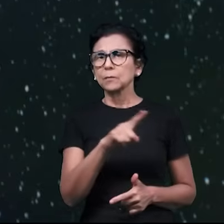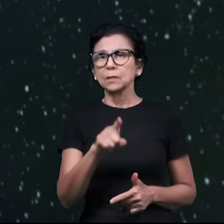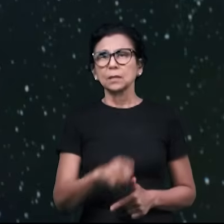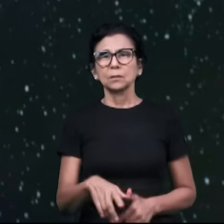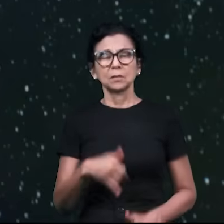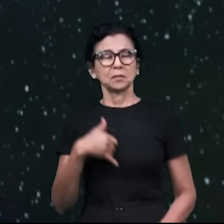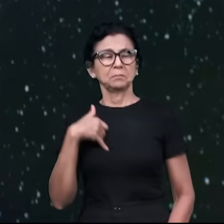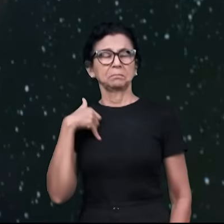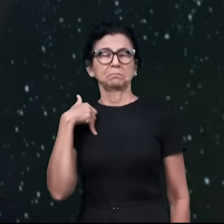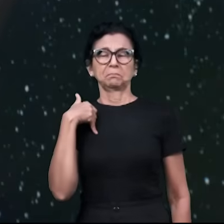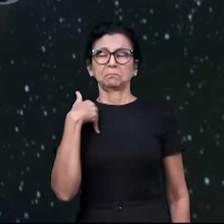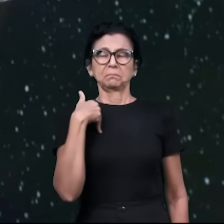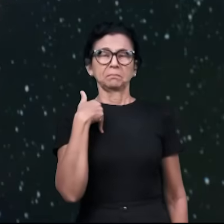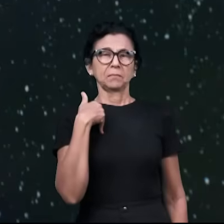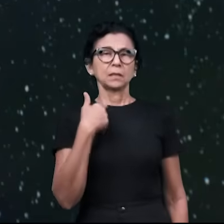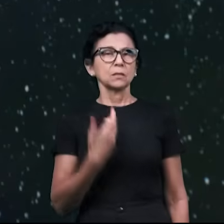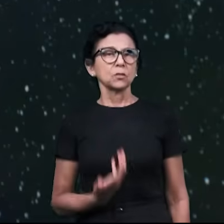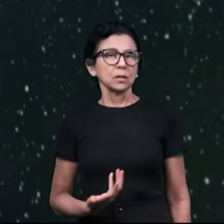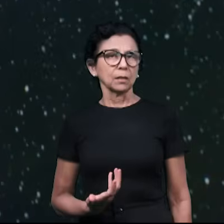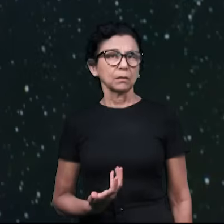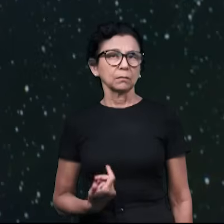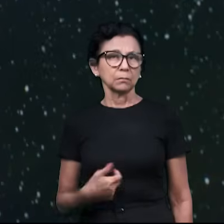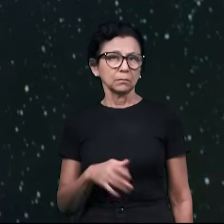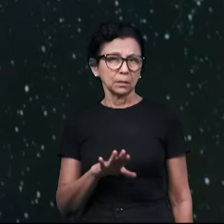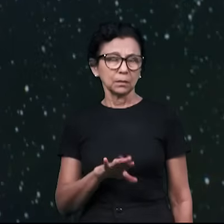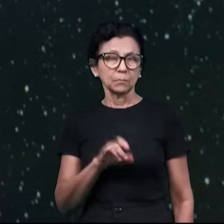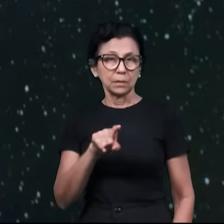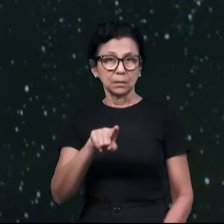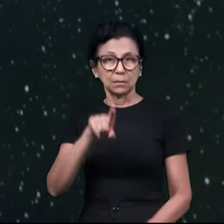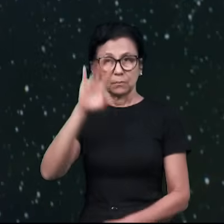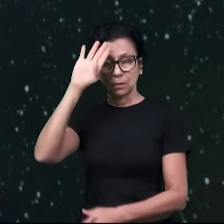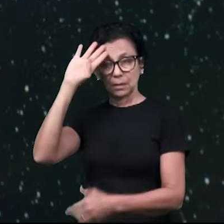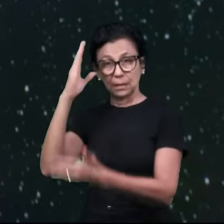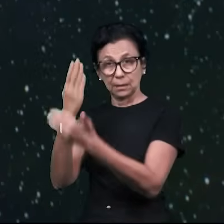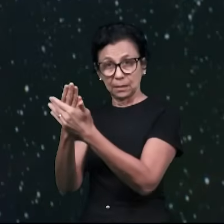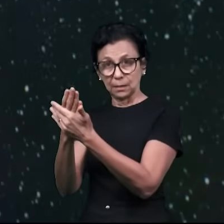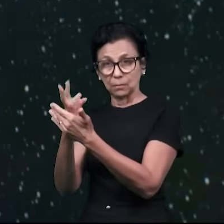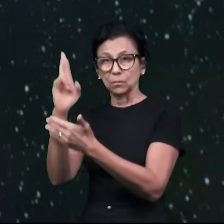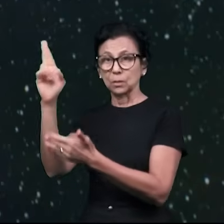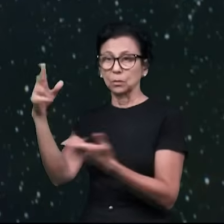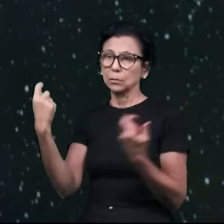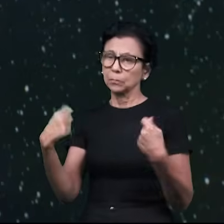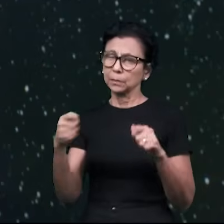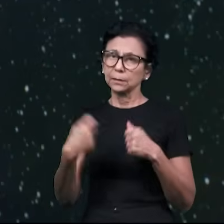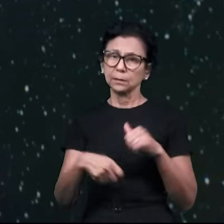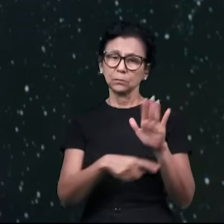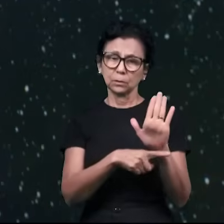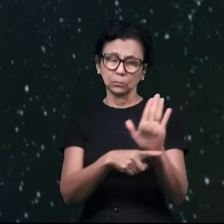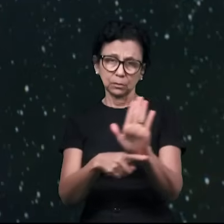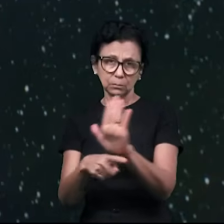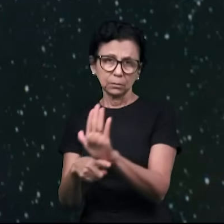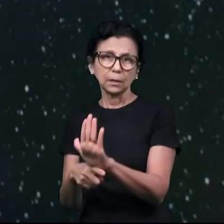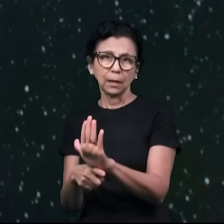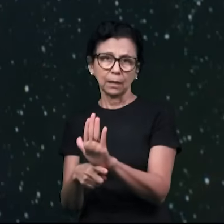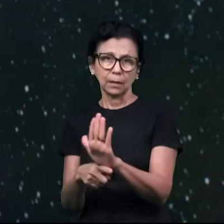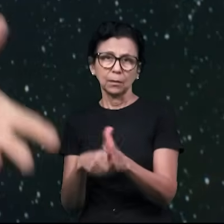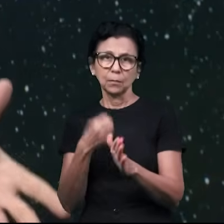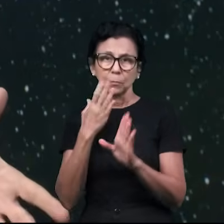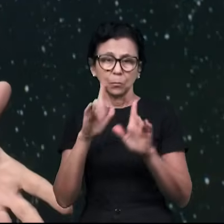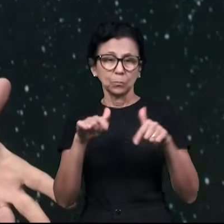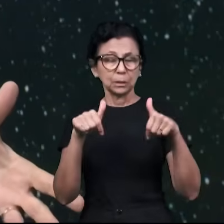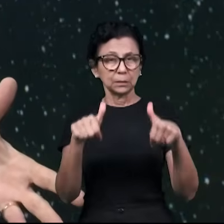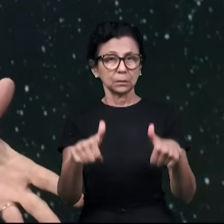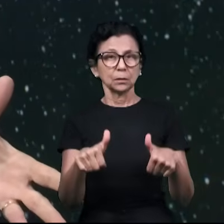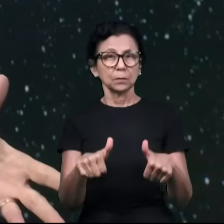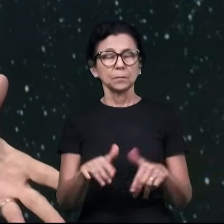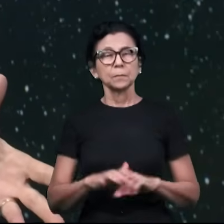crê no Senhor, mostra-me as tuas obras. Ele mesmo fala sobre isso. Amém. É o que você já comentou. O crente em Jesus, o